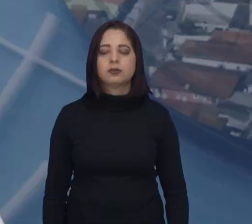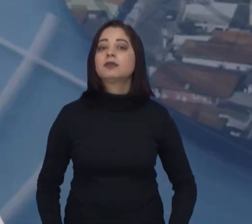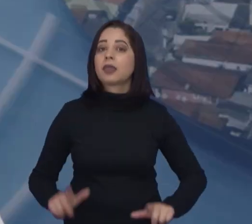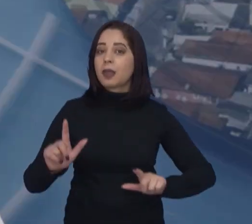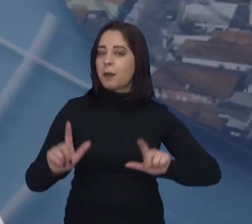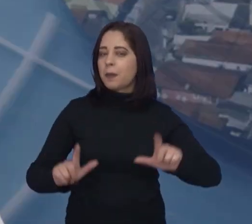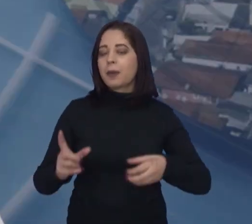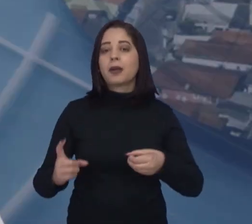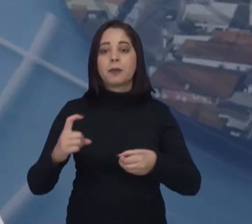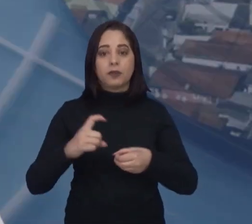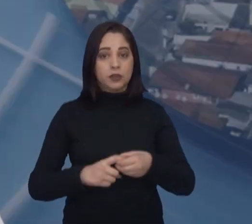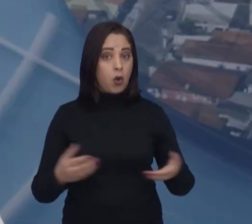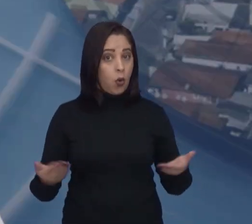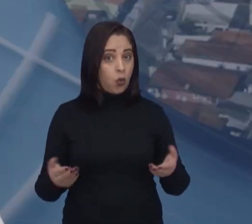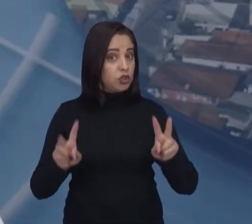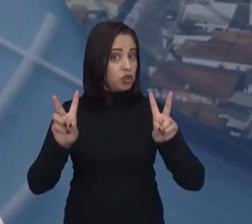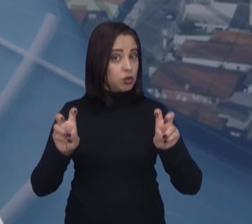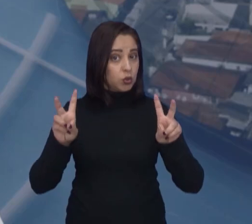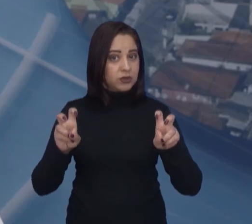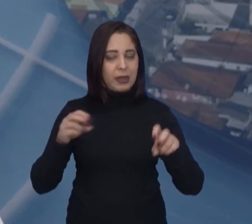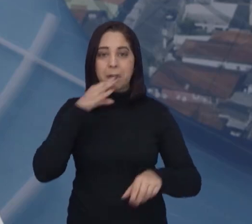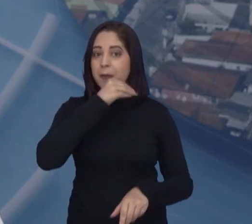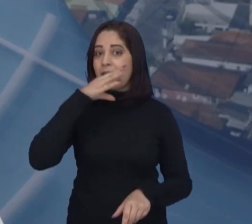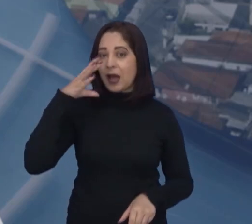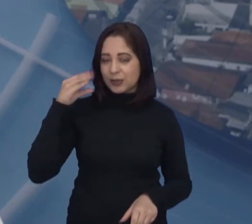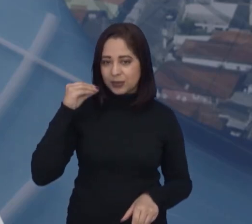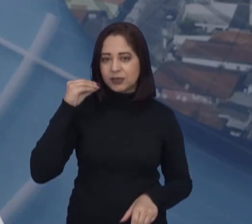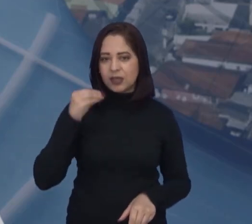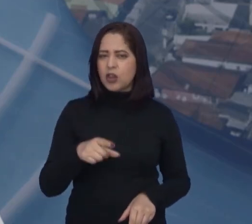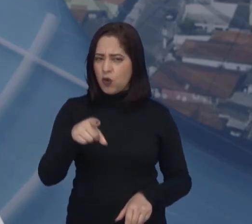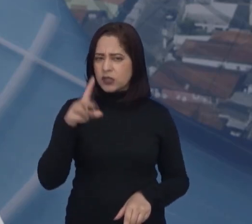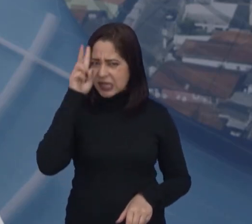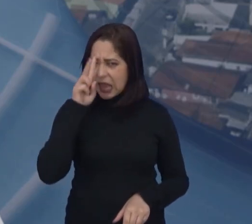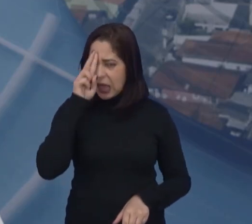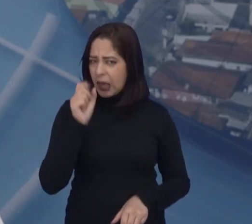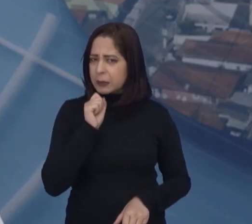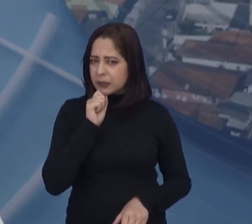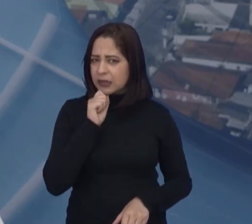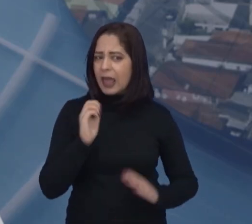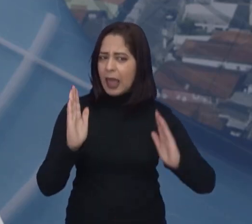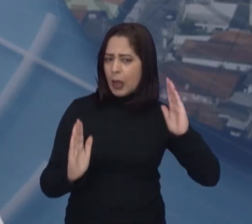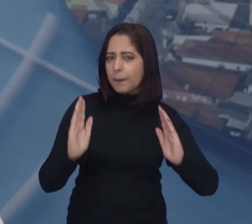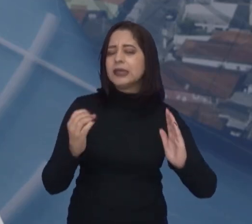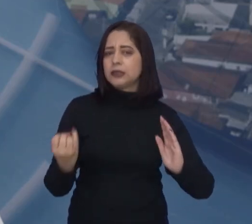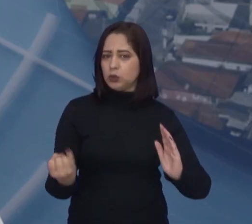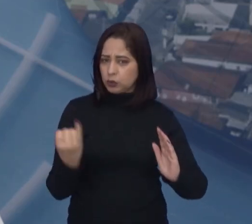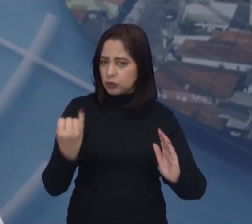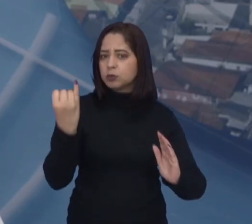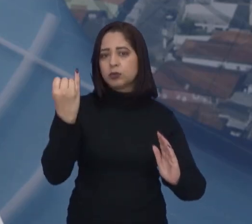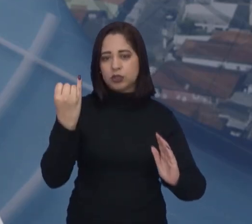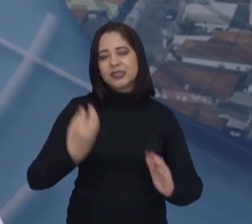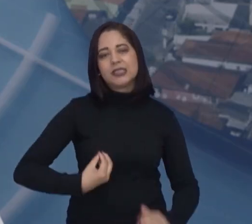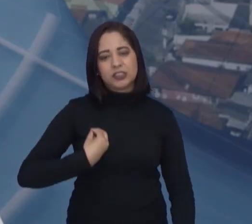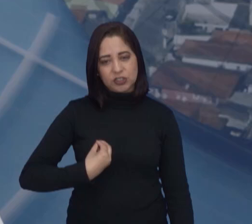Volta com diálogos, hoje falando sobre adolescência. Você lembra da sua? Né? Um período muito importante das